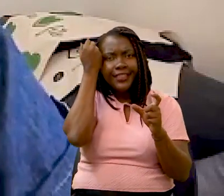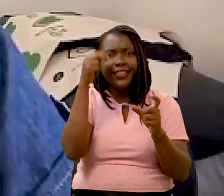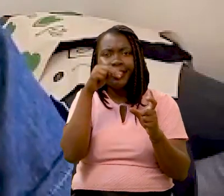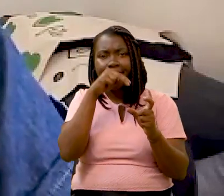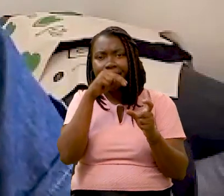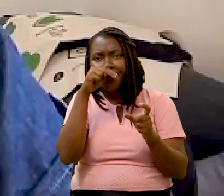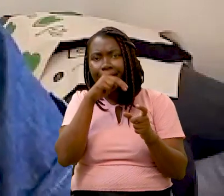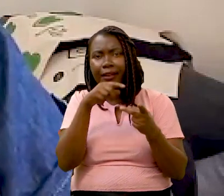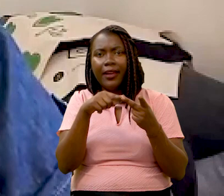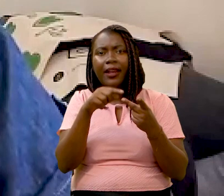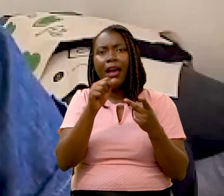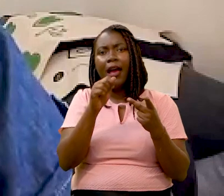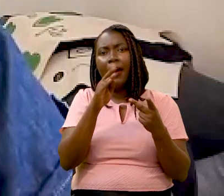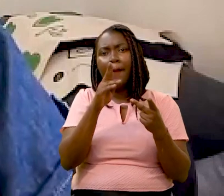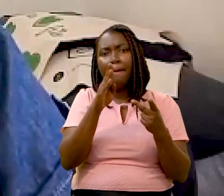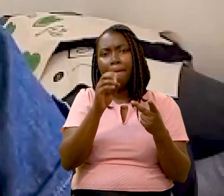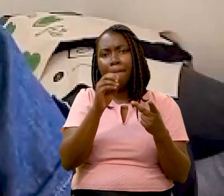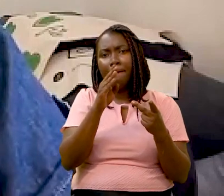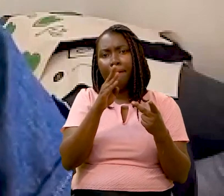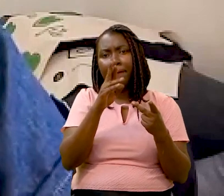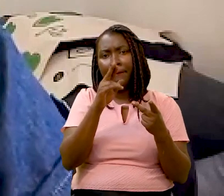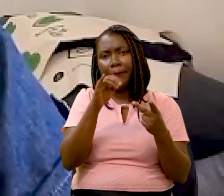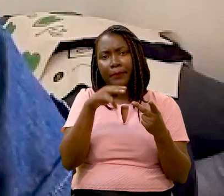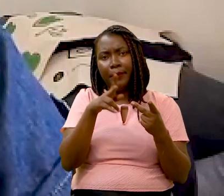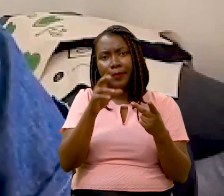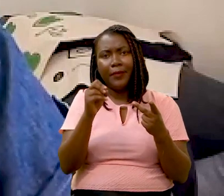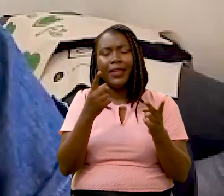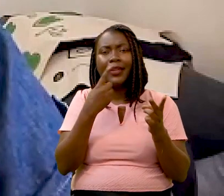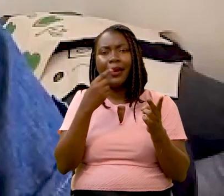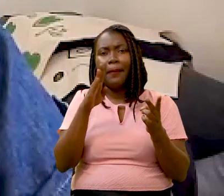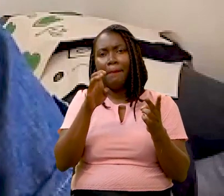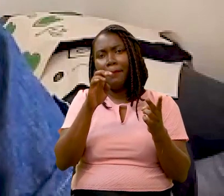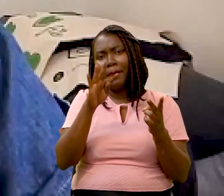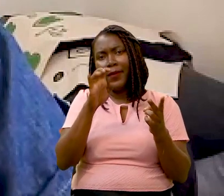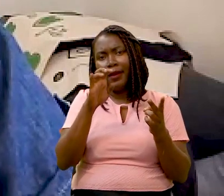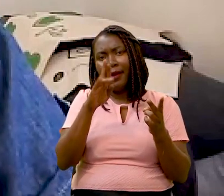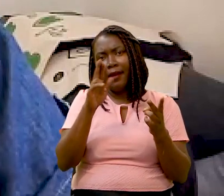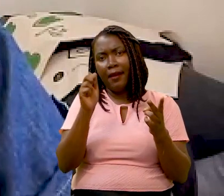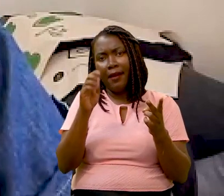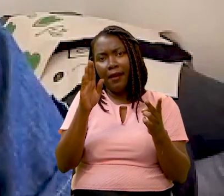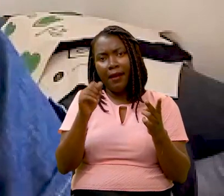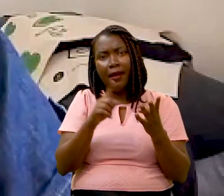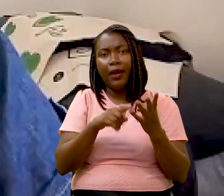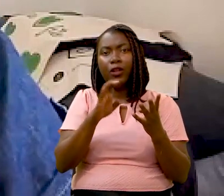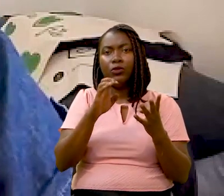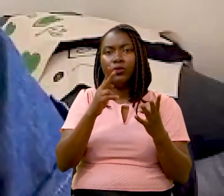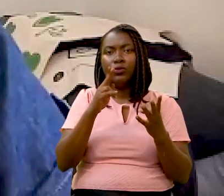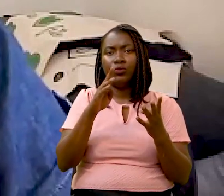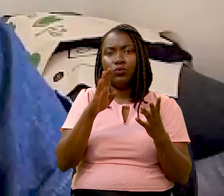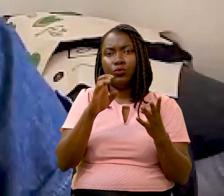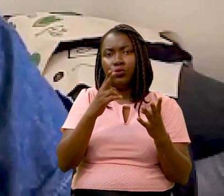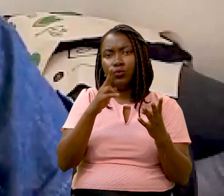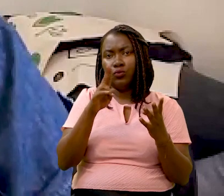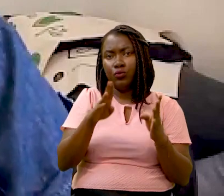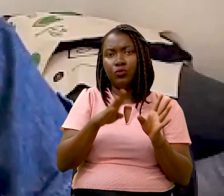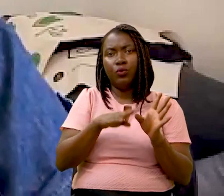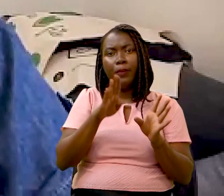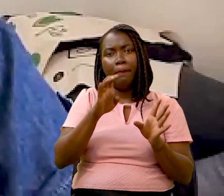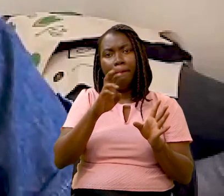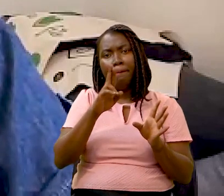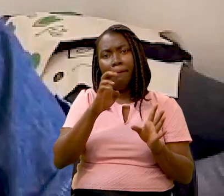de abobrinha, de beterraba, chuchu, berinjela, o que